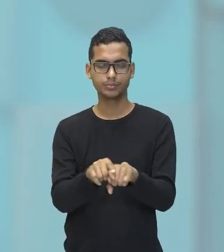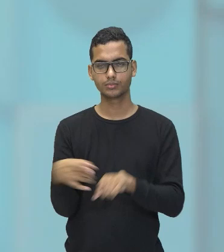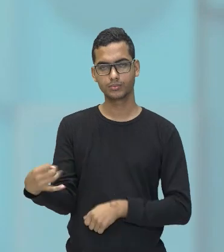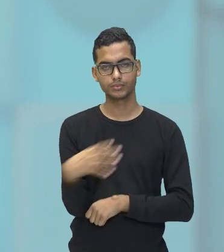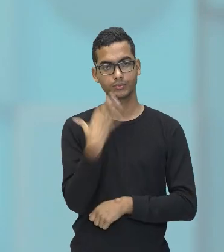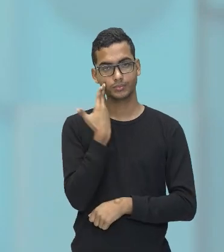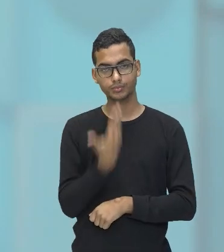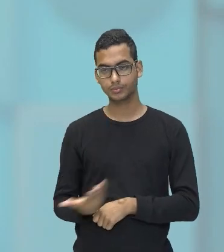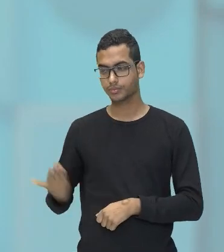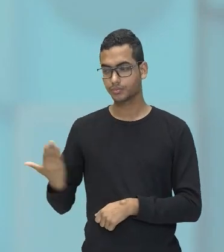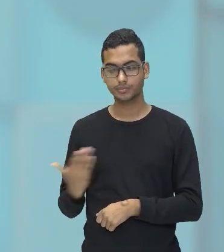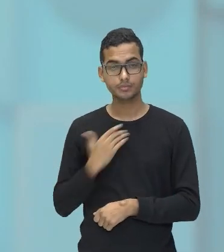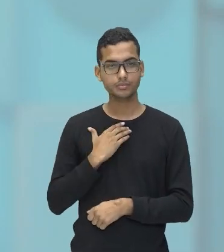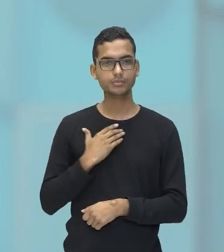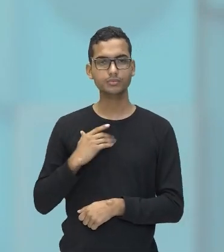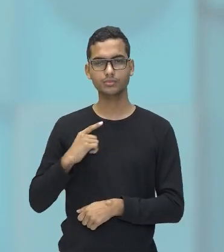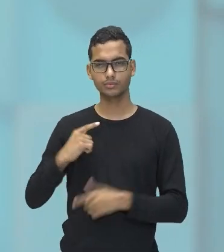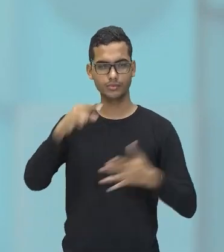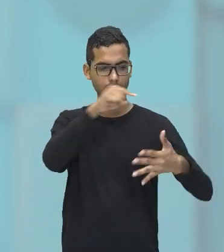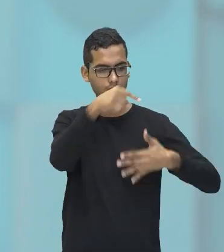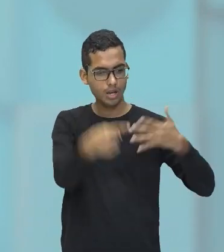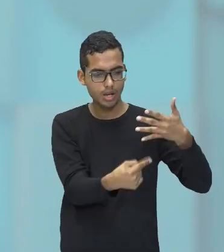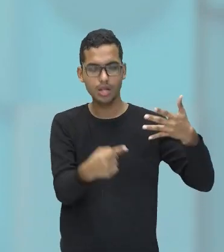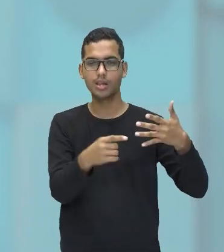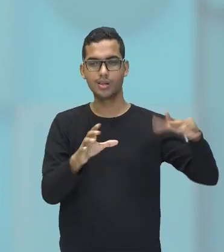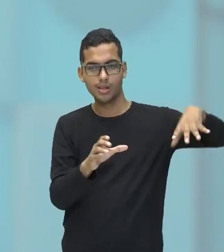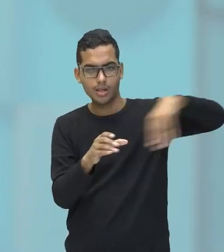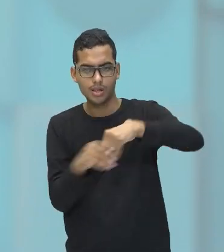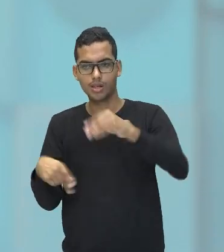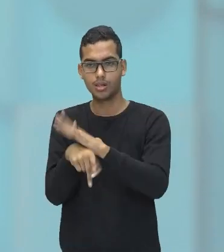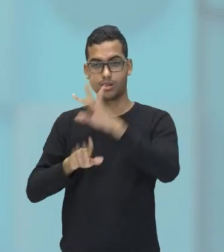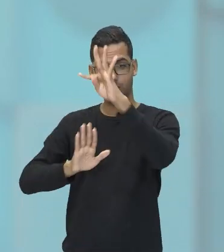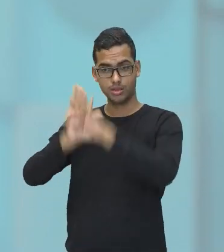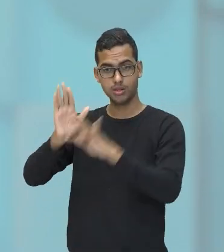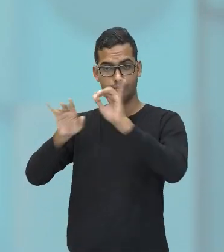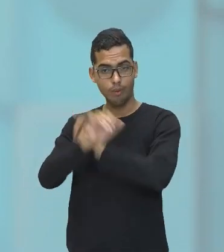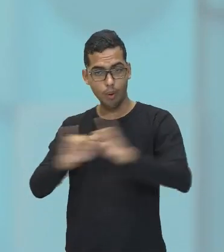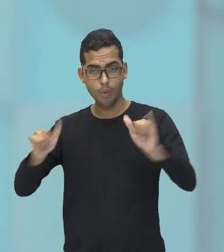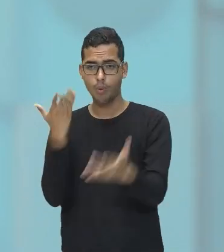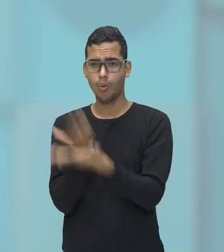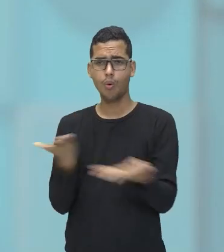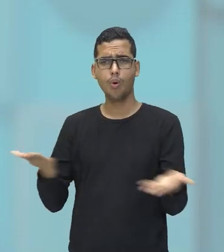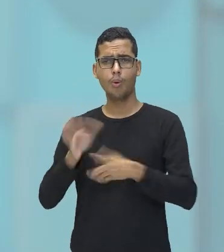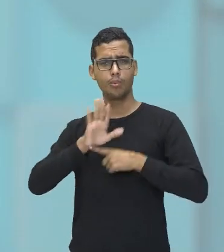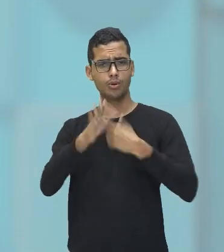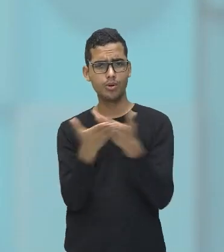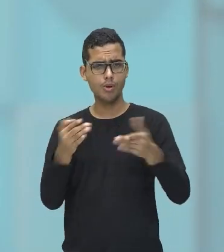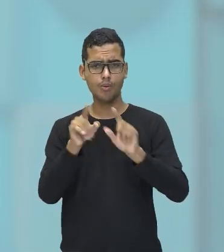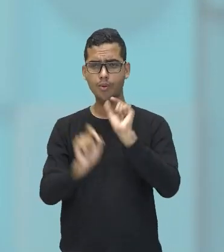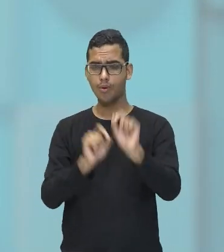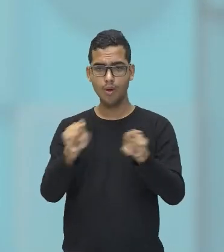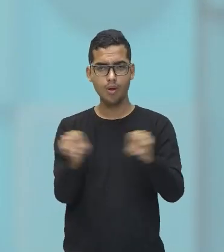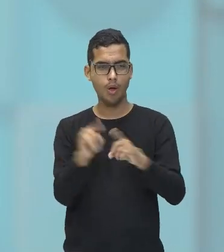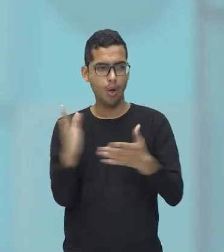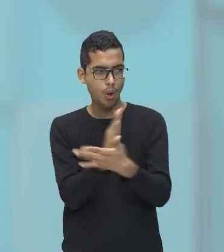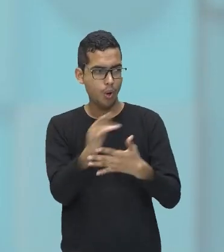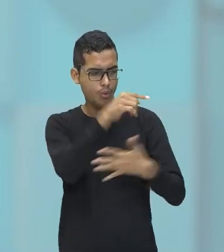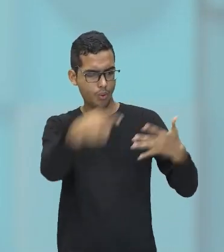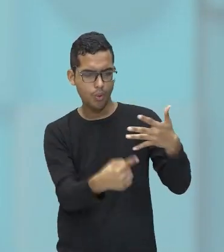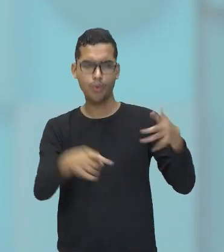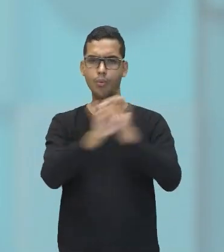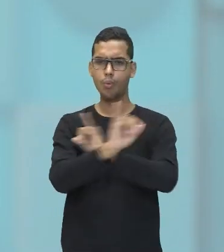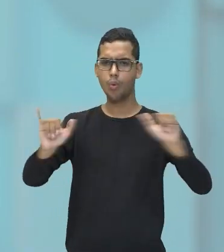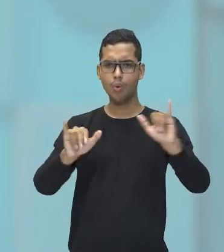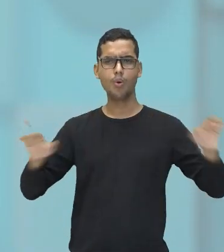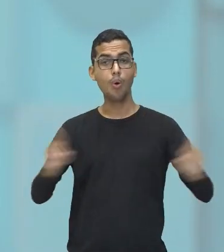todos esses elementos relacionados ao texto publicitário. Nós vamos, então, nesta aula, trazer algumas publicidades